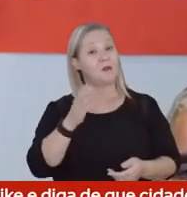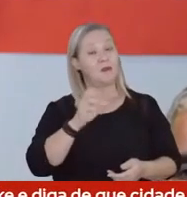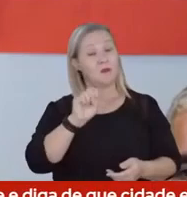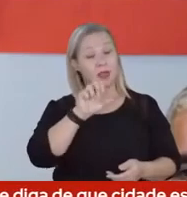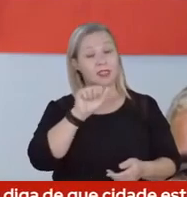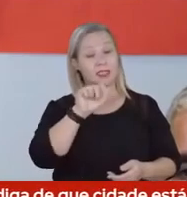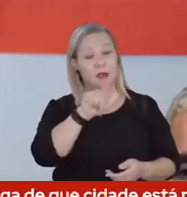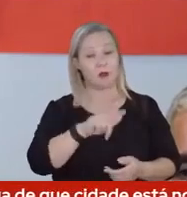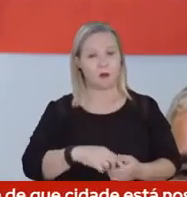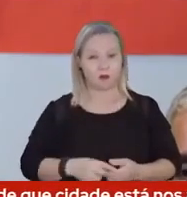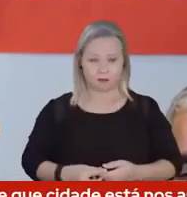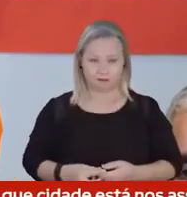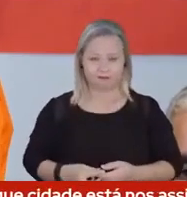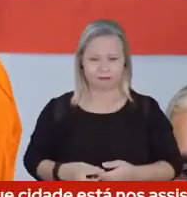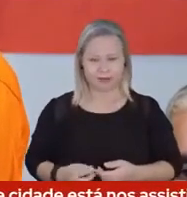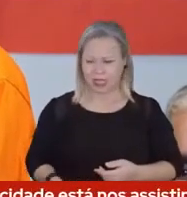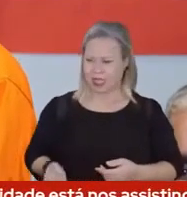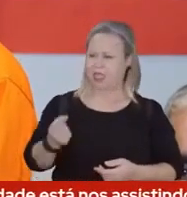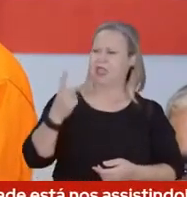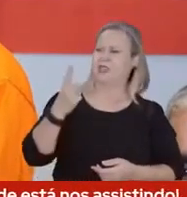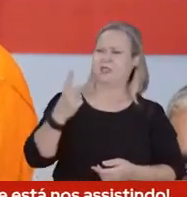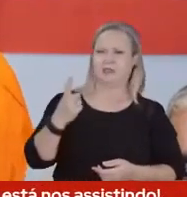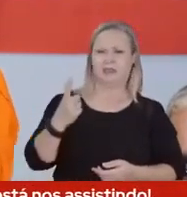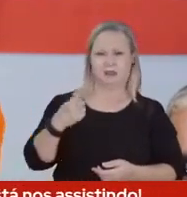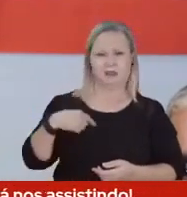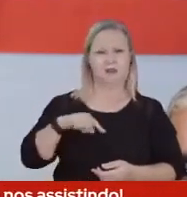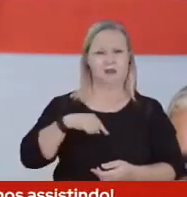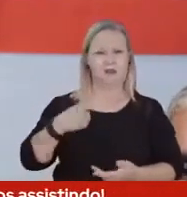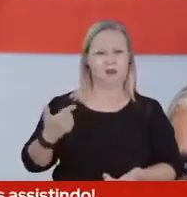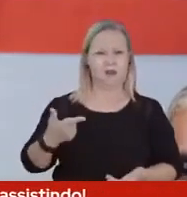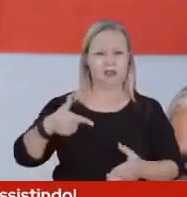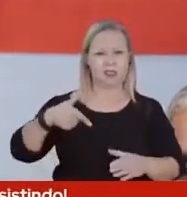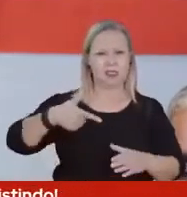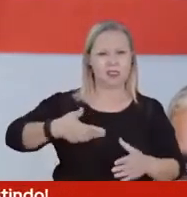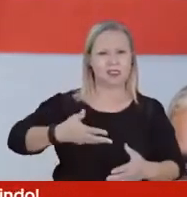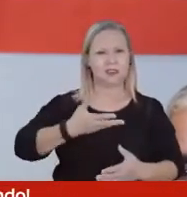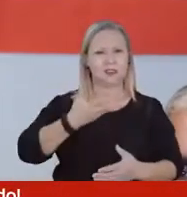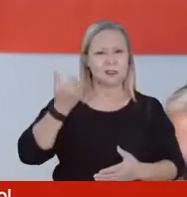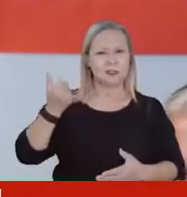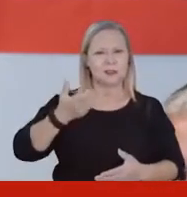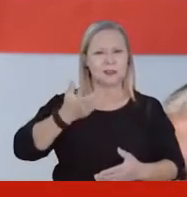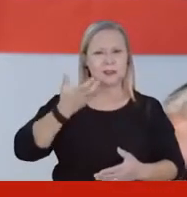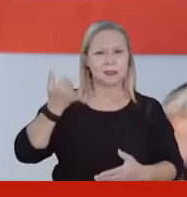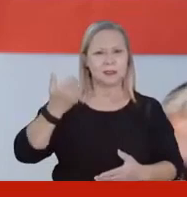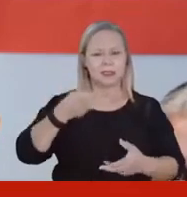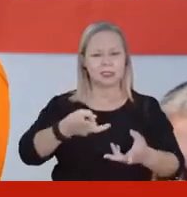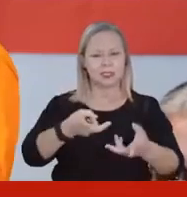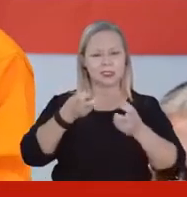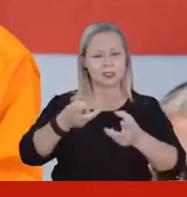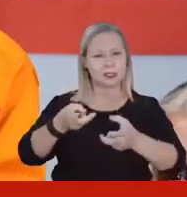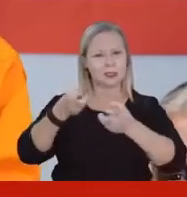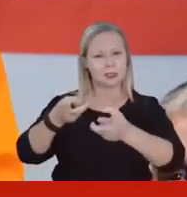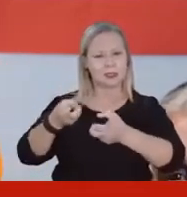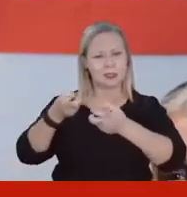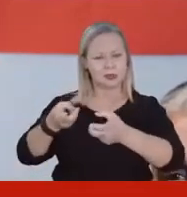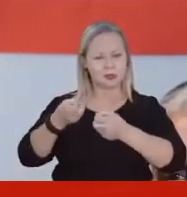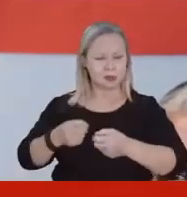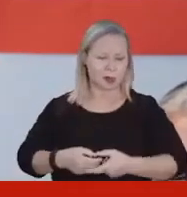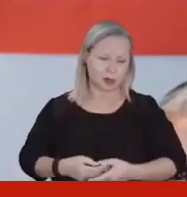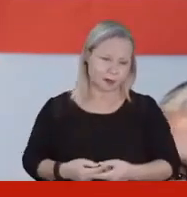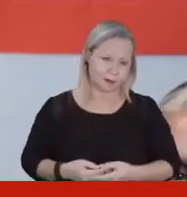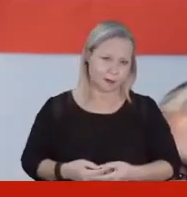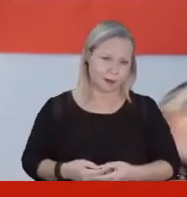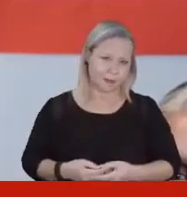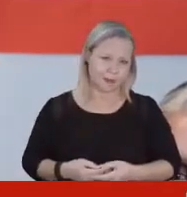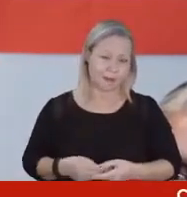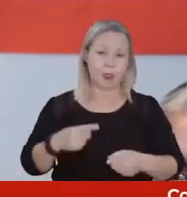Estranho, né? Nós já tivemos reserva para 13 anos, hoje temos, se não me engano, para 8, 9. Porque a falta de